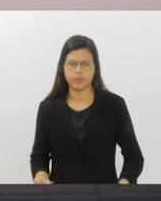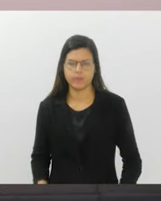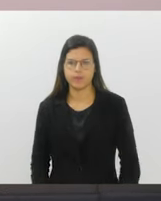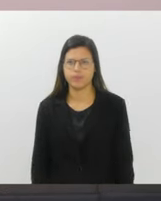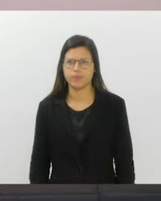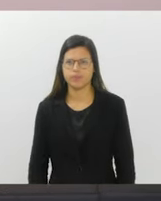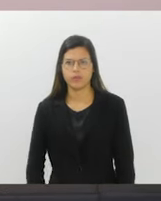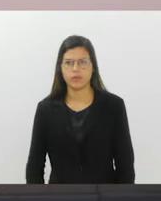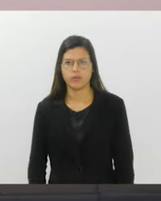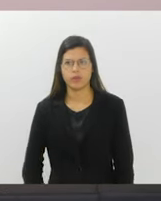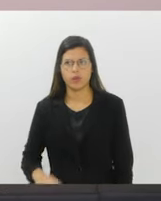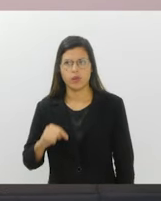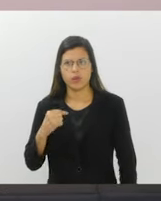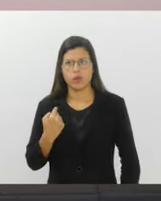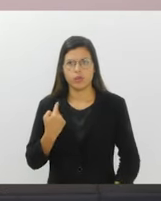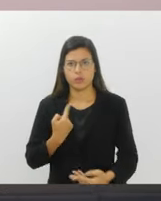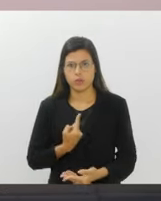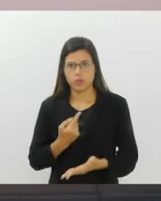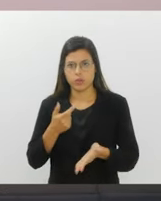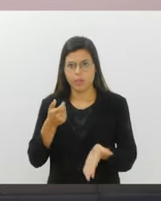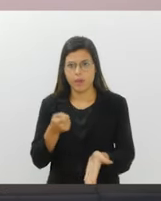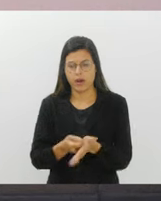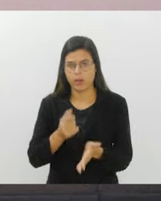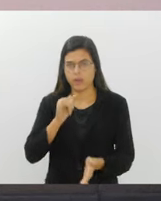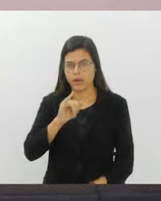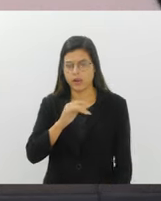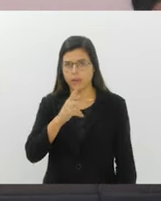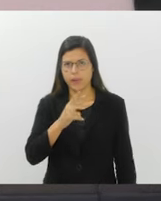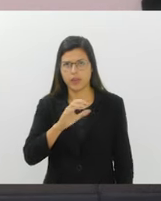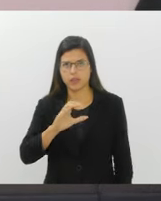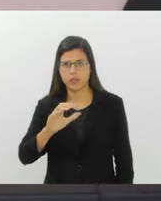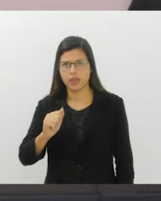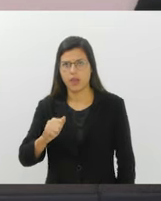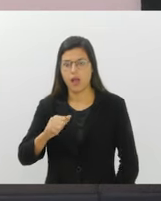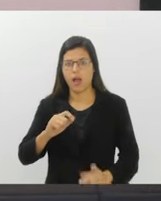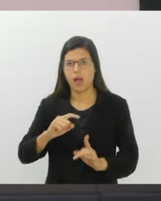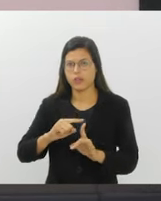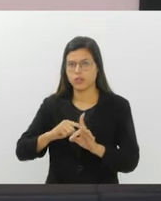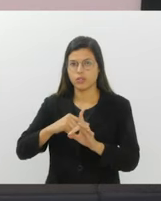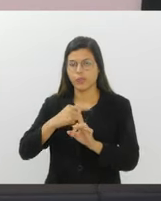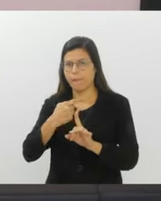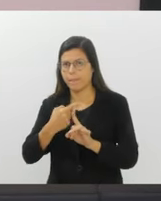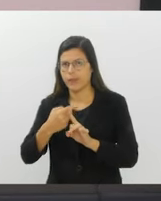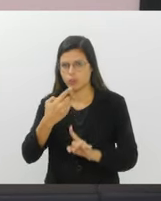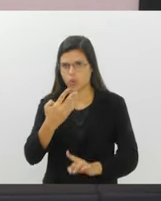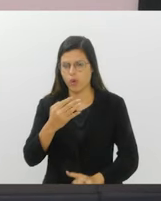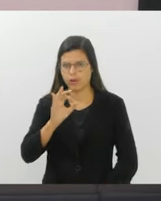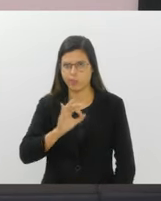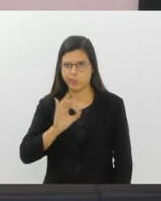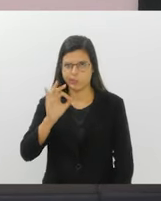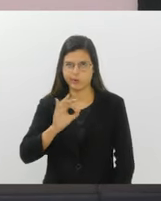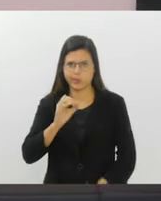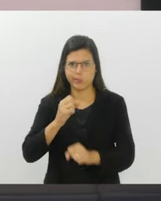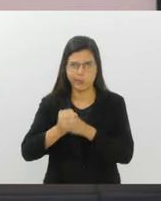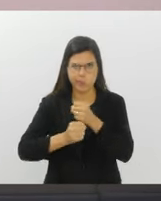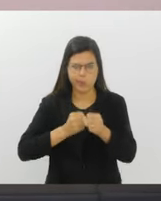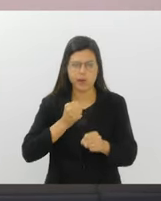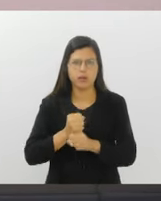Nós estamos pagando hoje IPCA mais juros de 4% ao ano. Juros